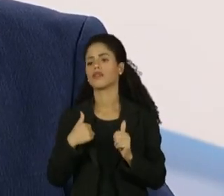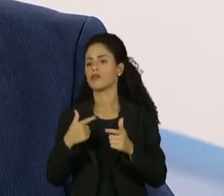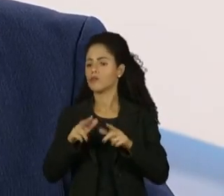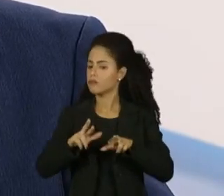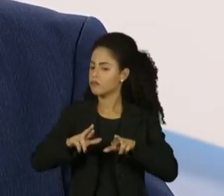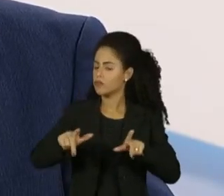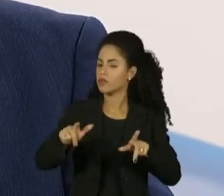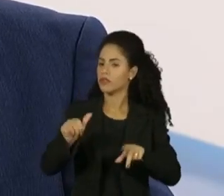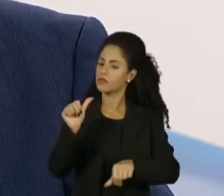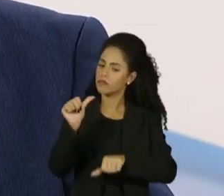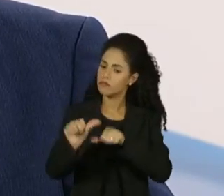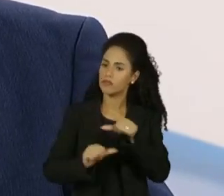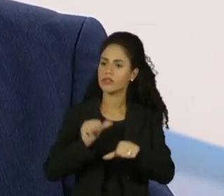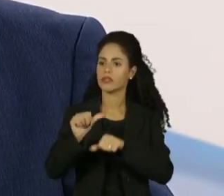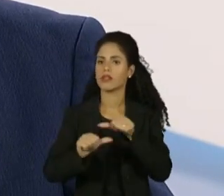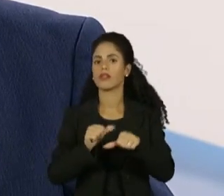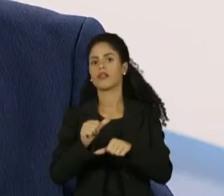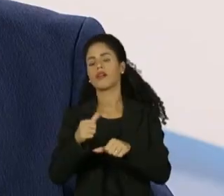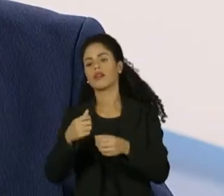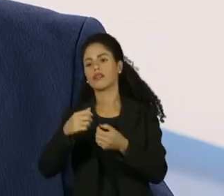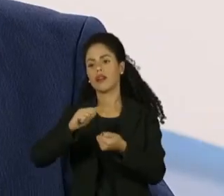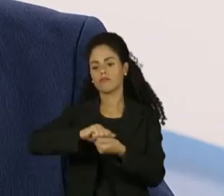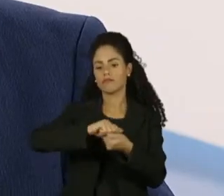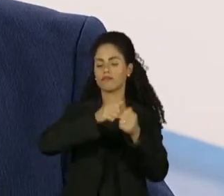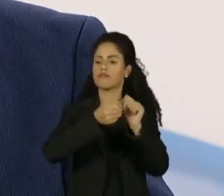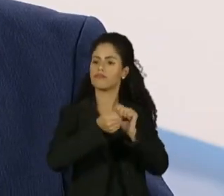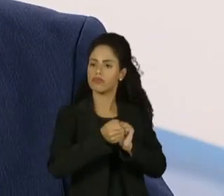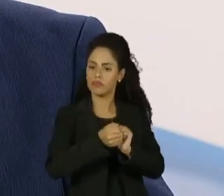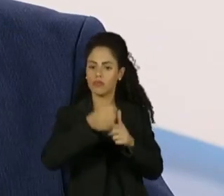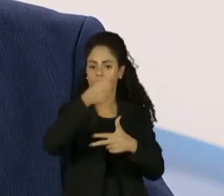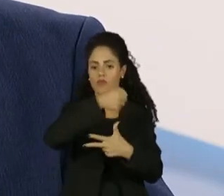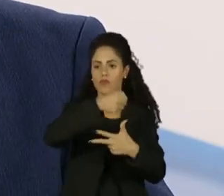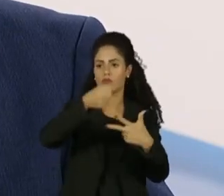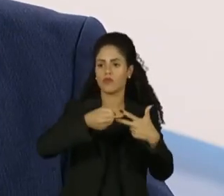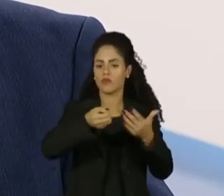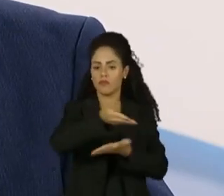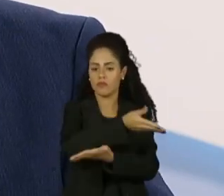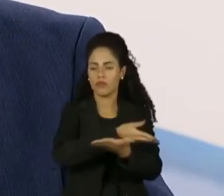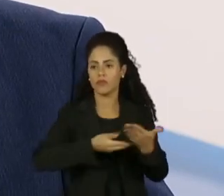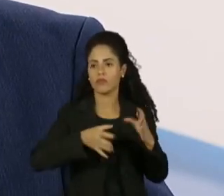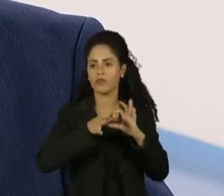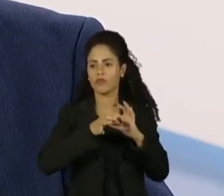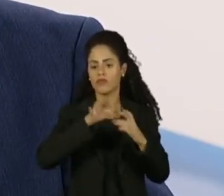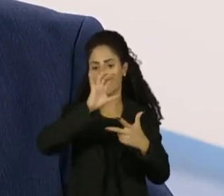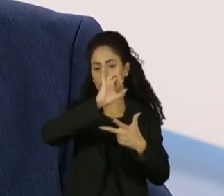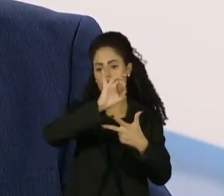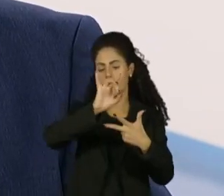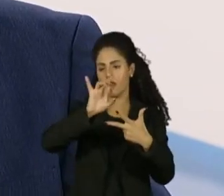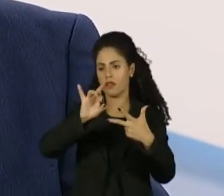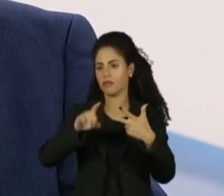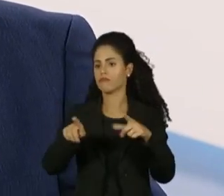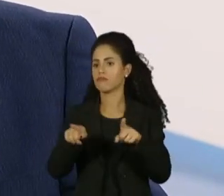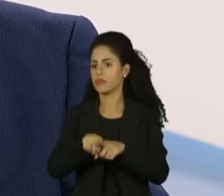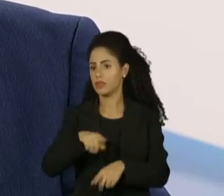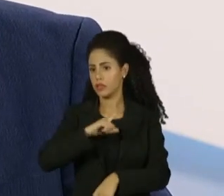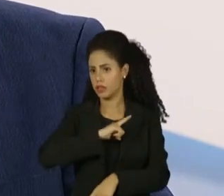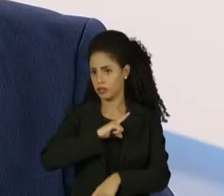disfuncionalidade, ou seja, a separação dos poderes e as prerrogativas de cada um dos poderes da República